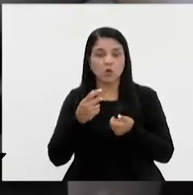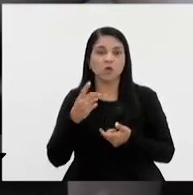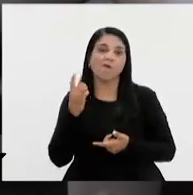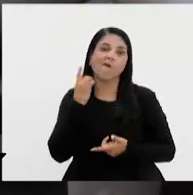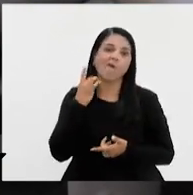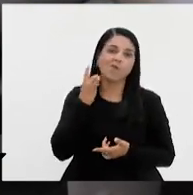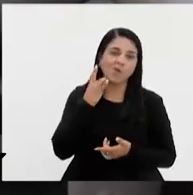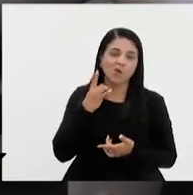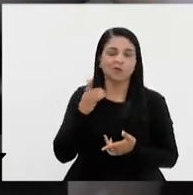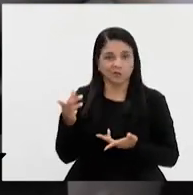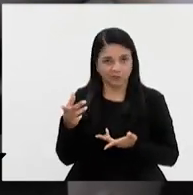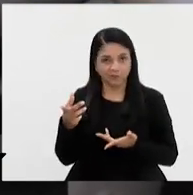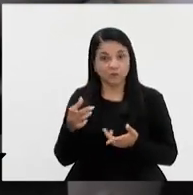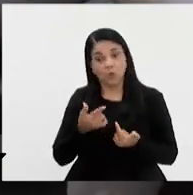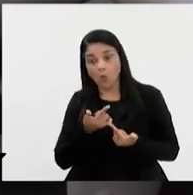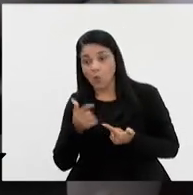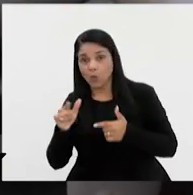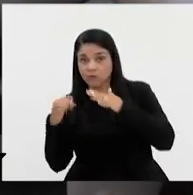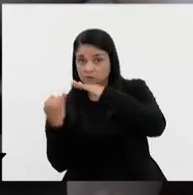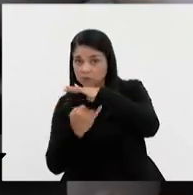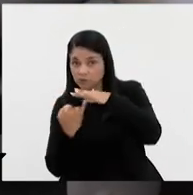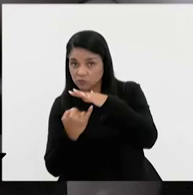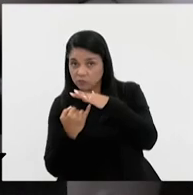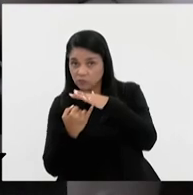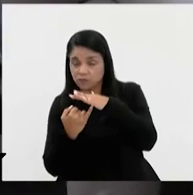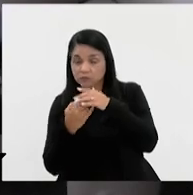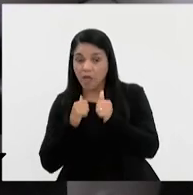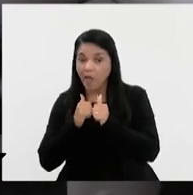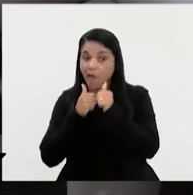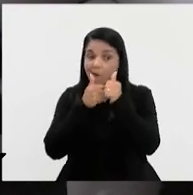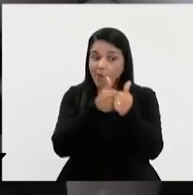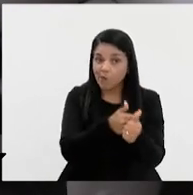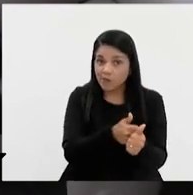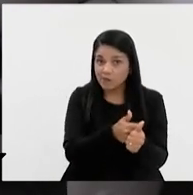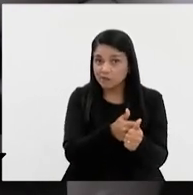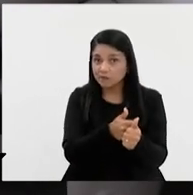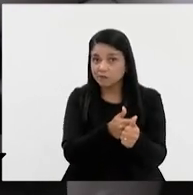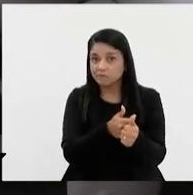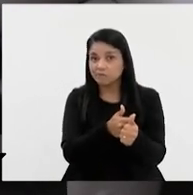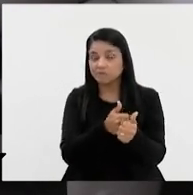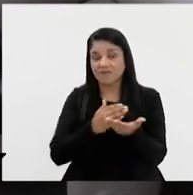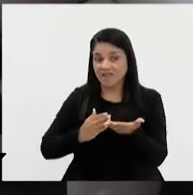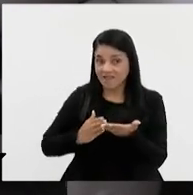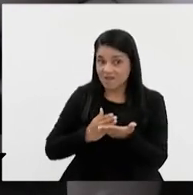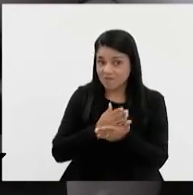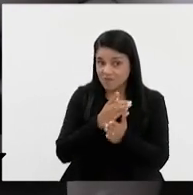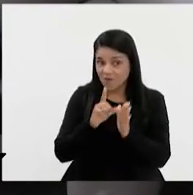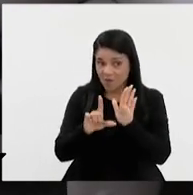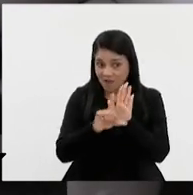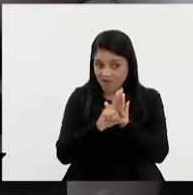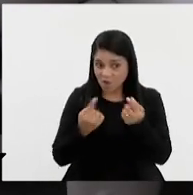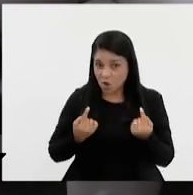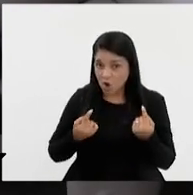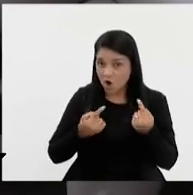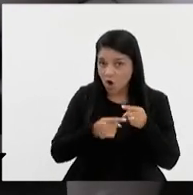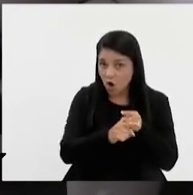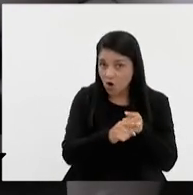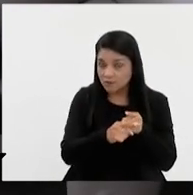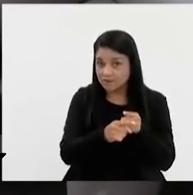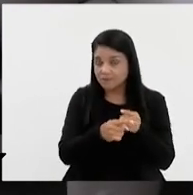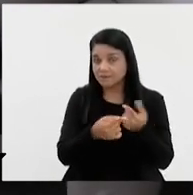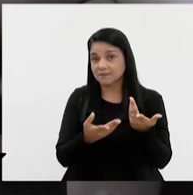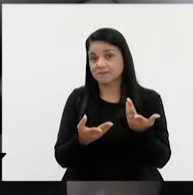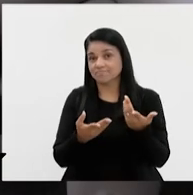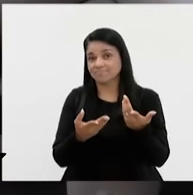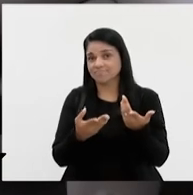Paulo. Outras estão acompanhando outras. Então, a gente aprovar uma legislação que vai contra, né, que veda